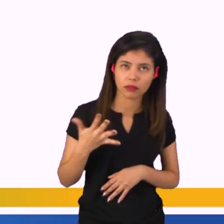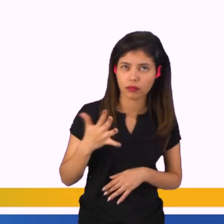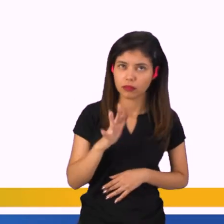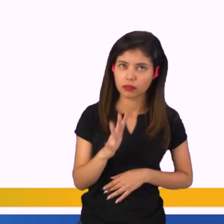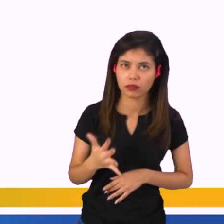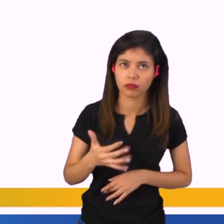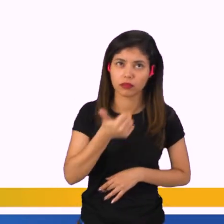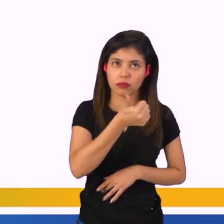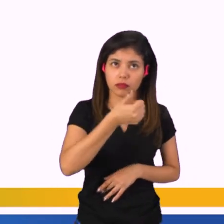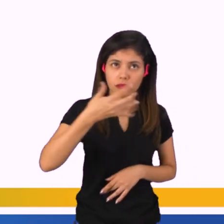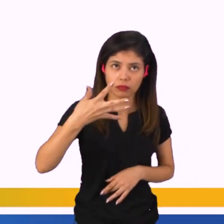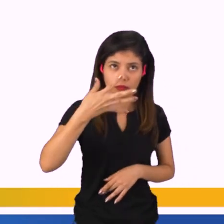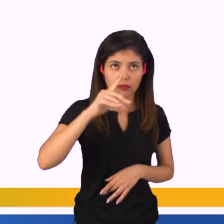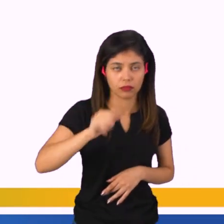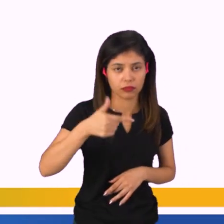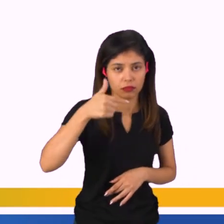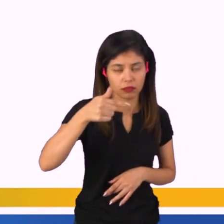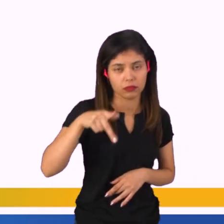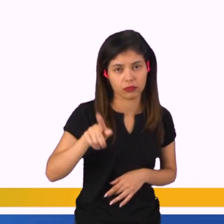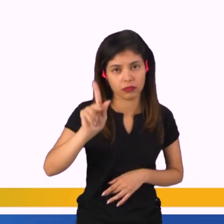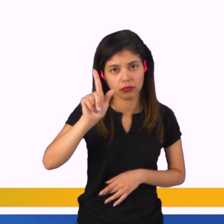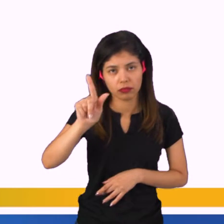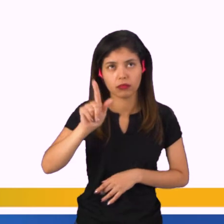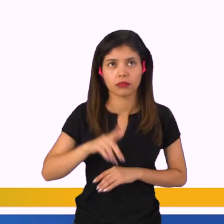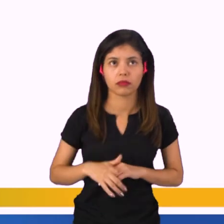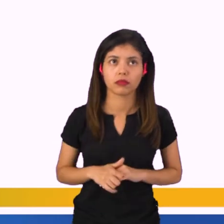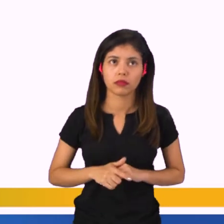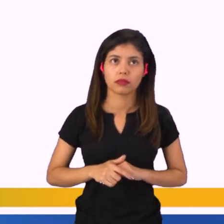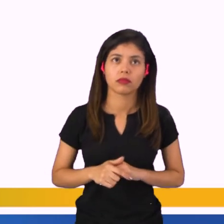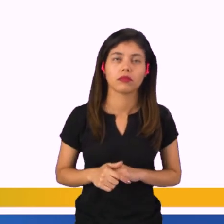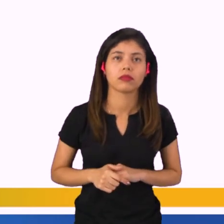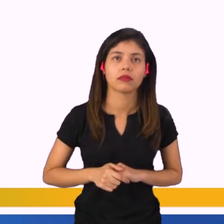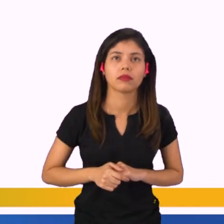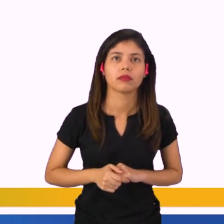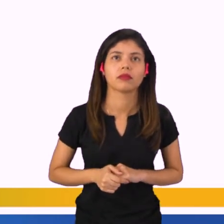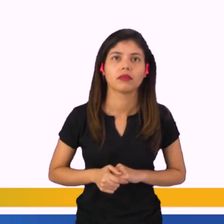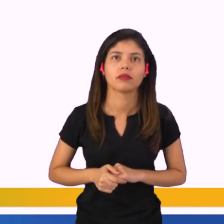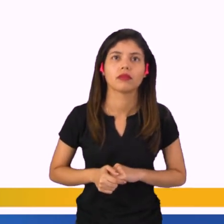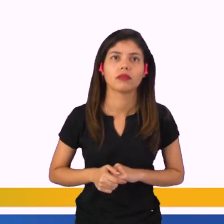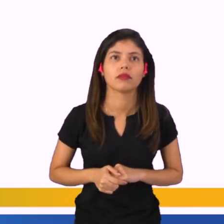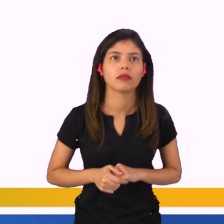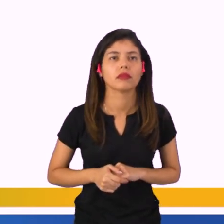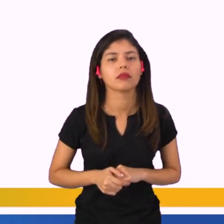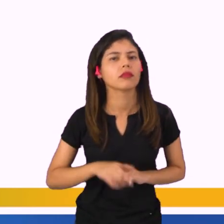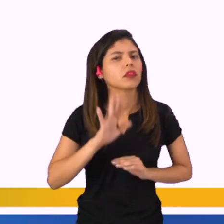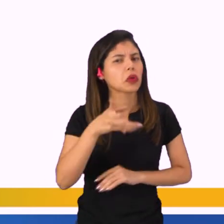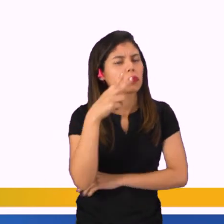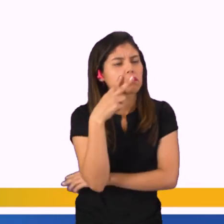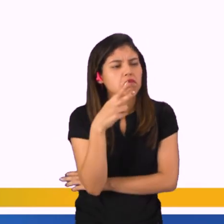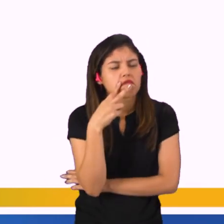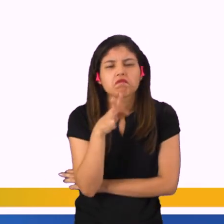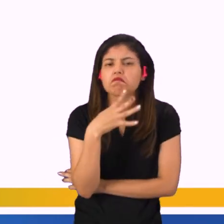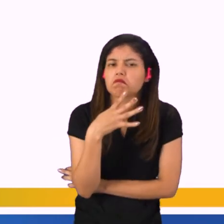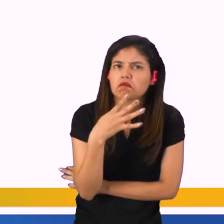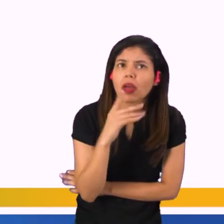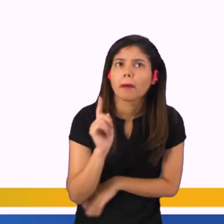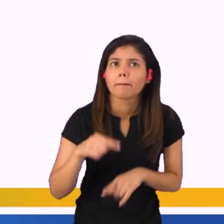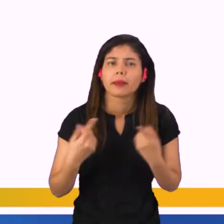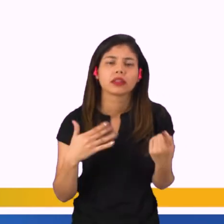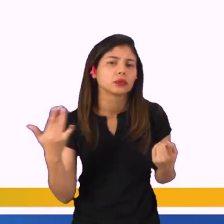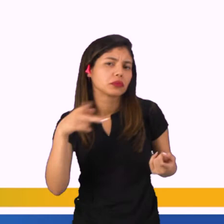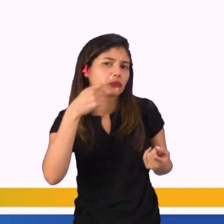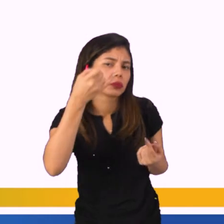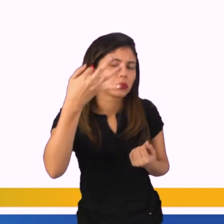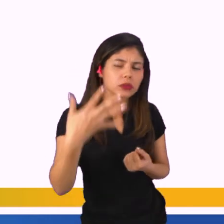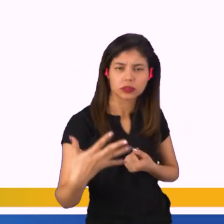vale aproximadamente 14,7 quilogramas aí. Bom, professor, eu já ouvi falar sobre o arroba,